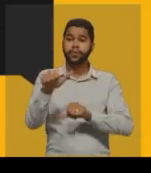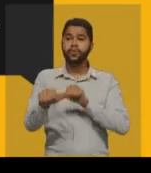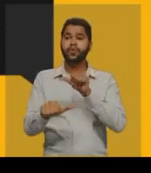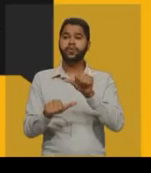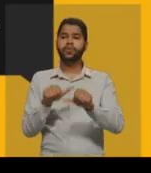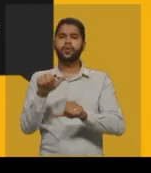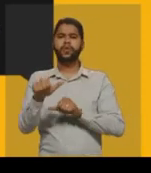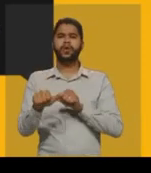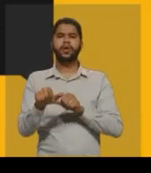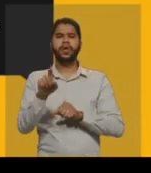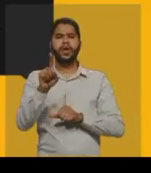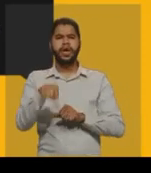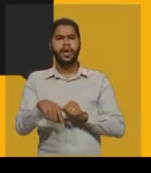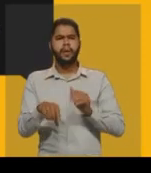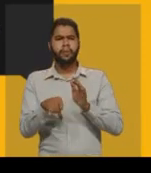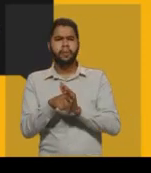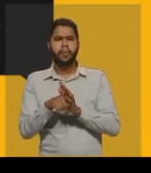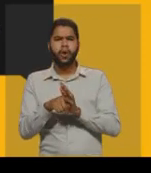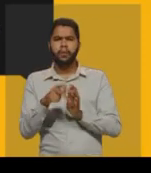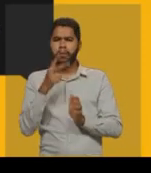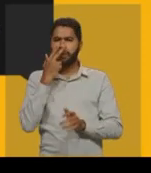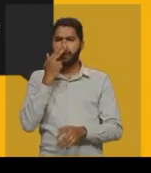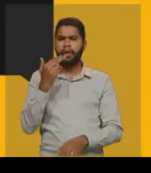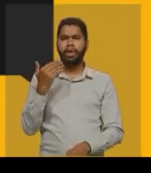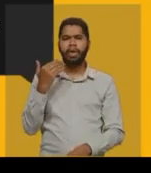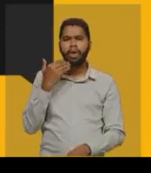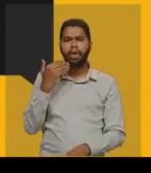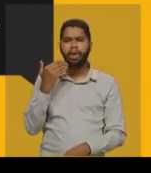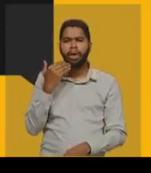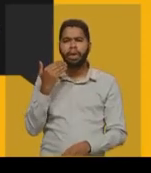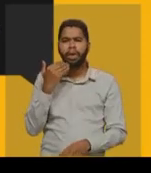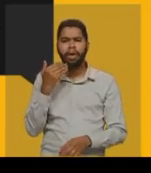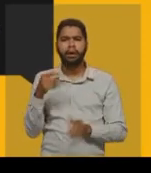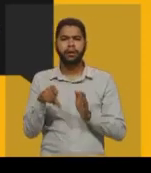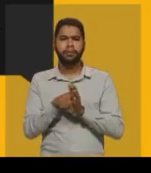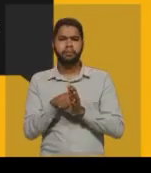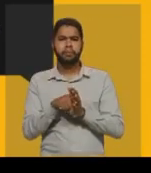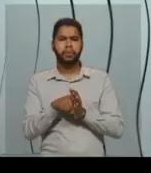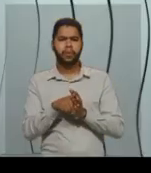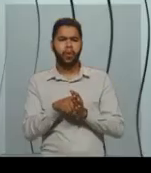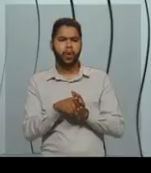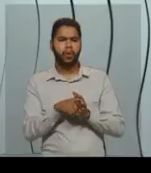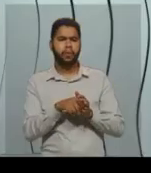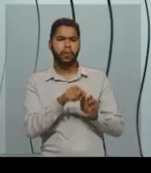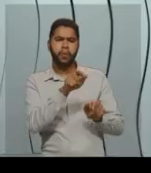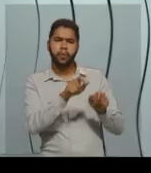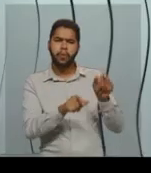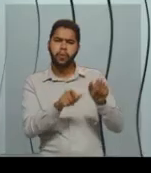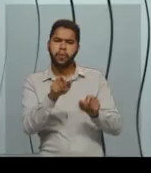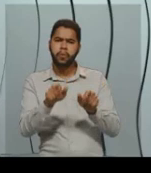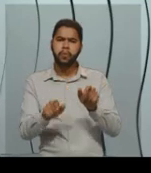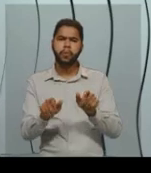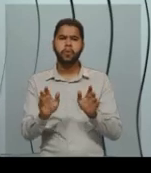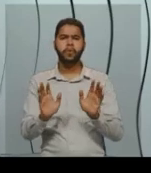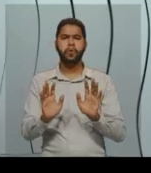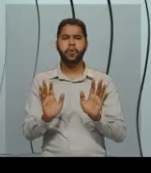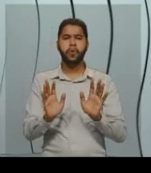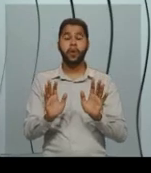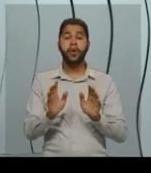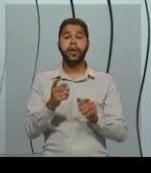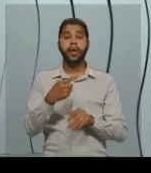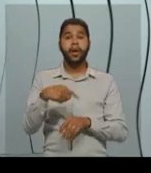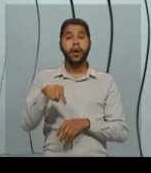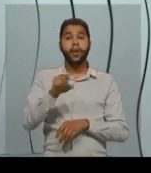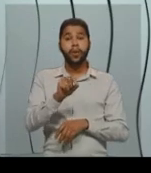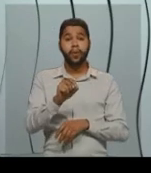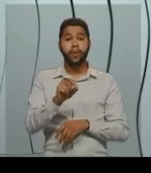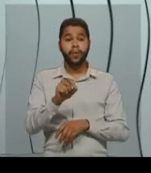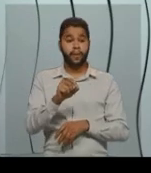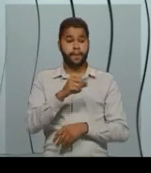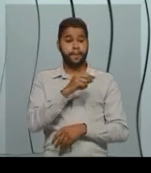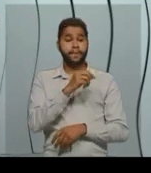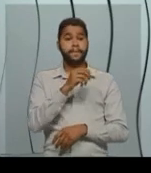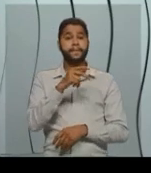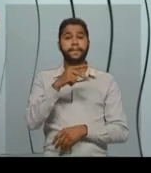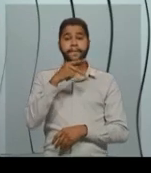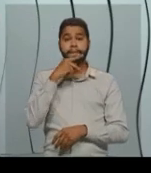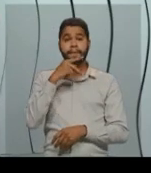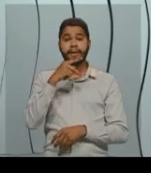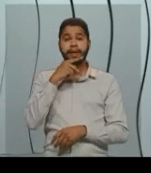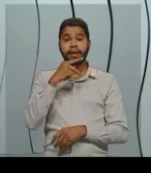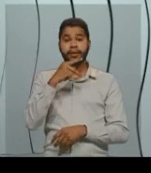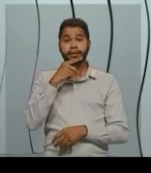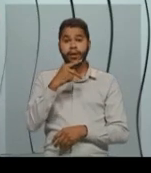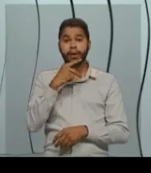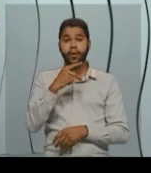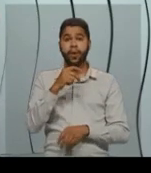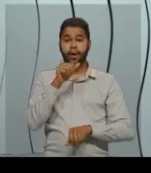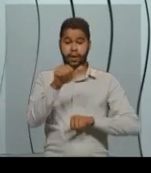é um traço de imperfeição dos seres físicos. Veja, para Platão, a mudança